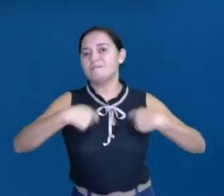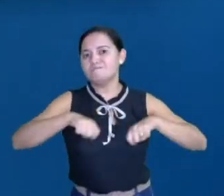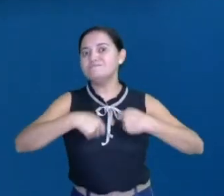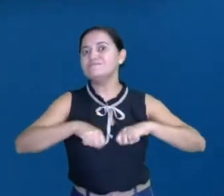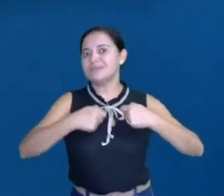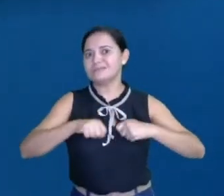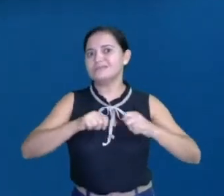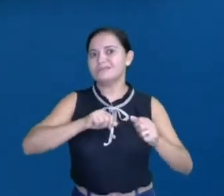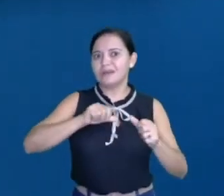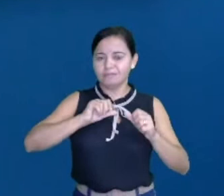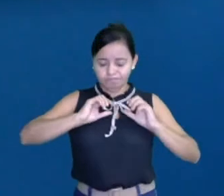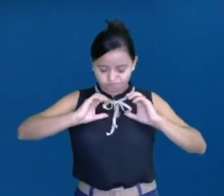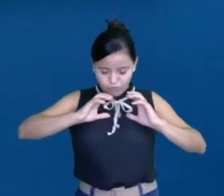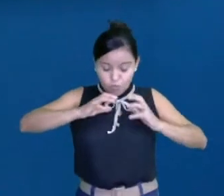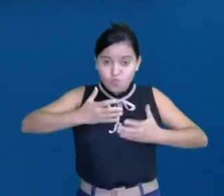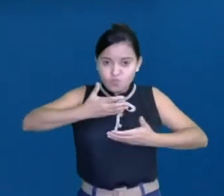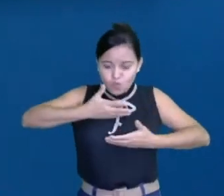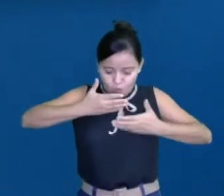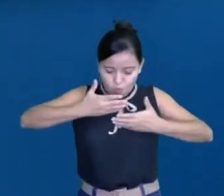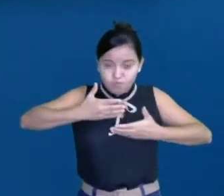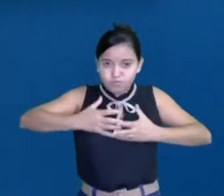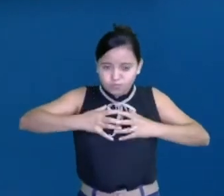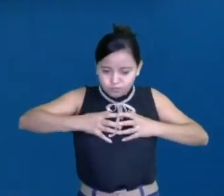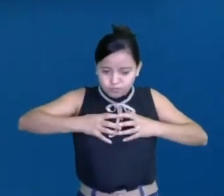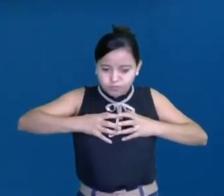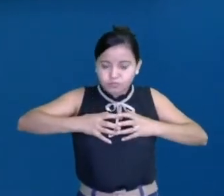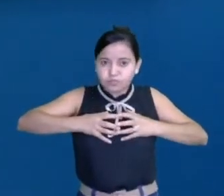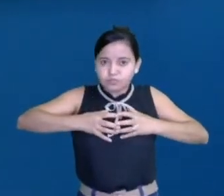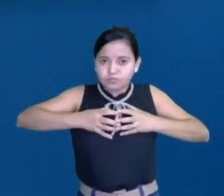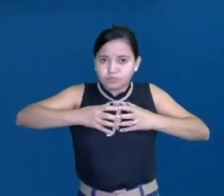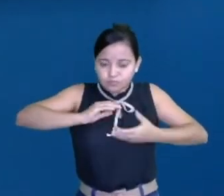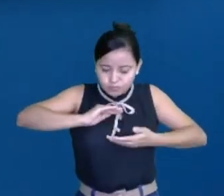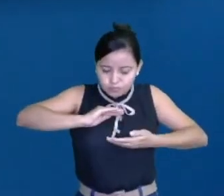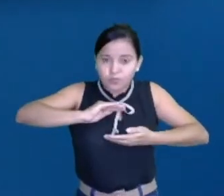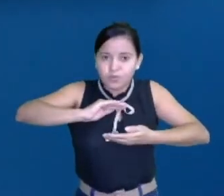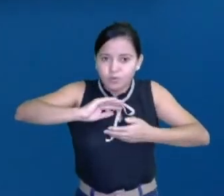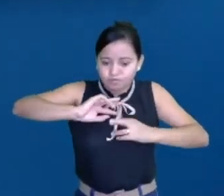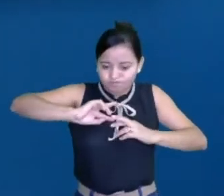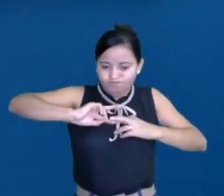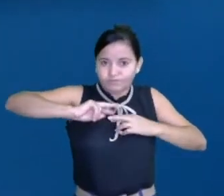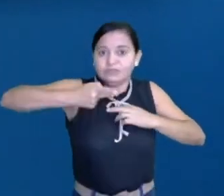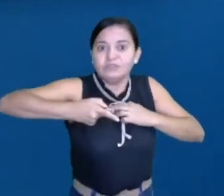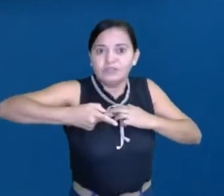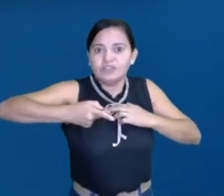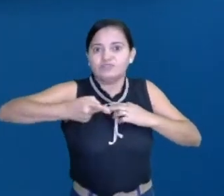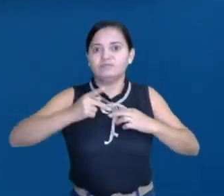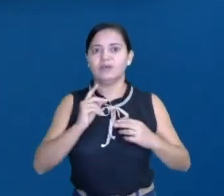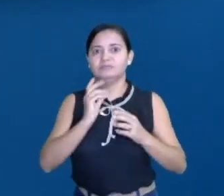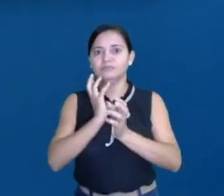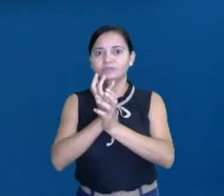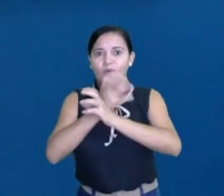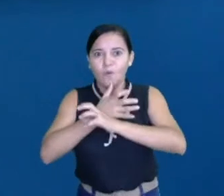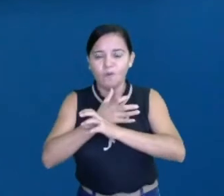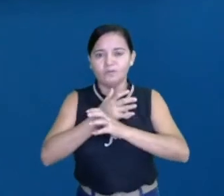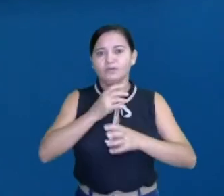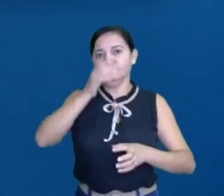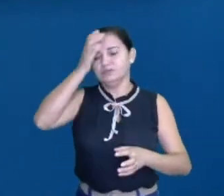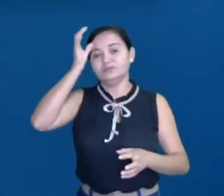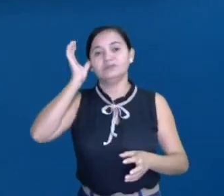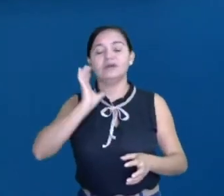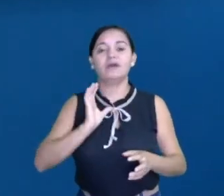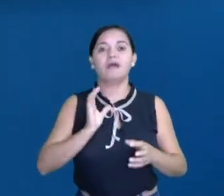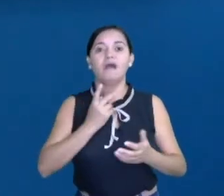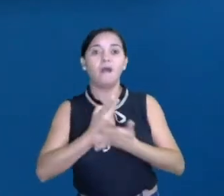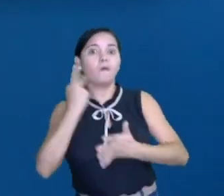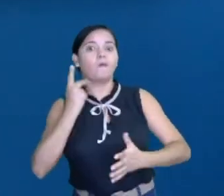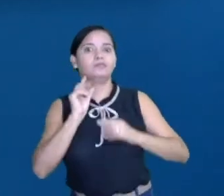necessita receber um transplante de medula óssea. Esse transplante de medula óssea acontece da seguinte maneira: